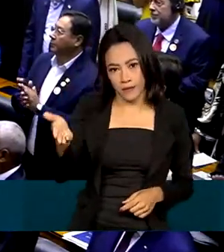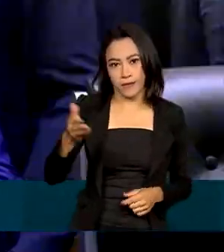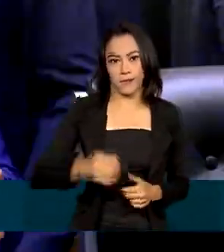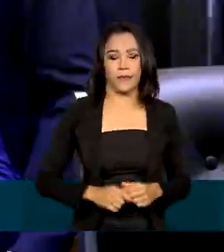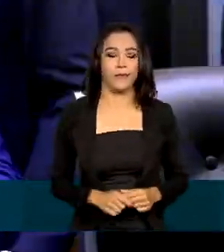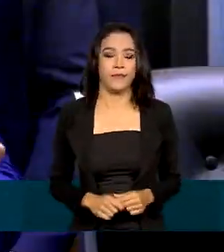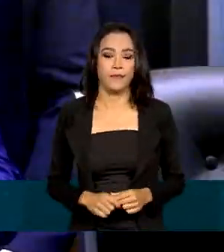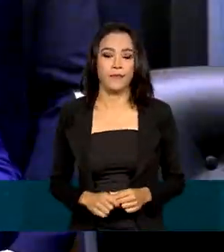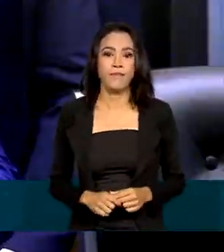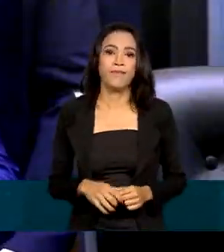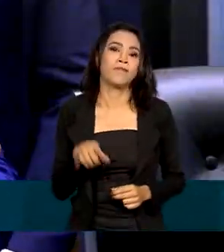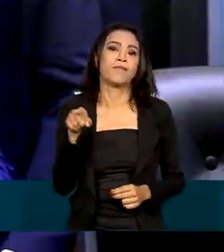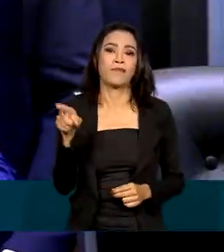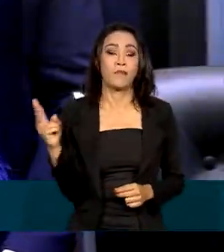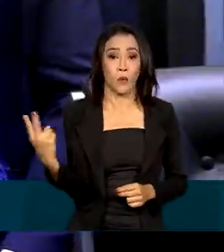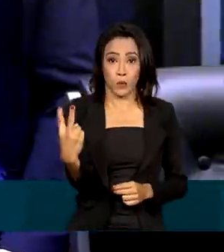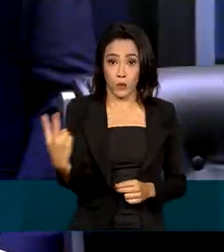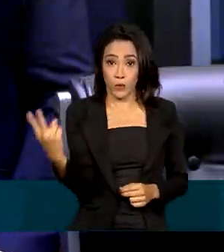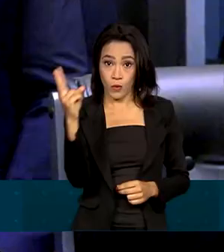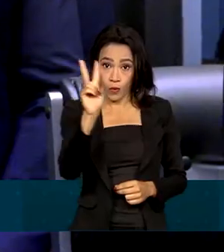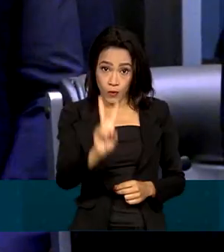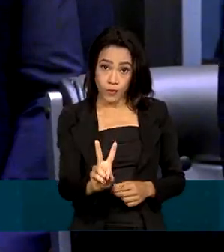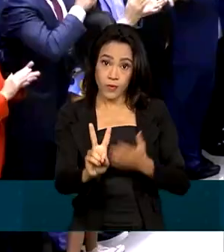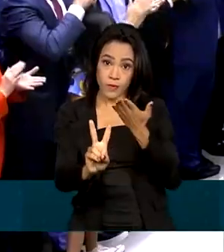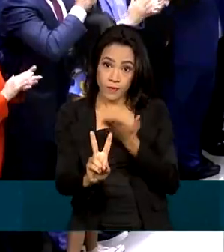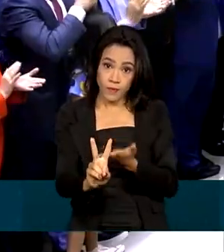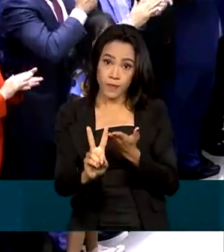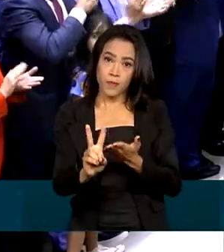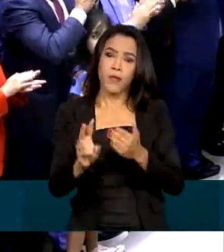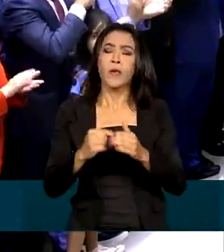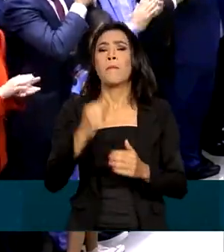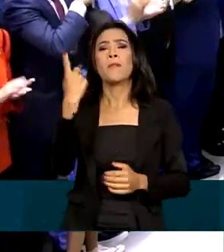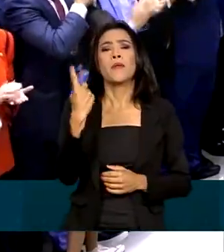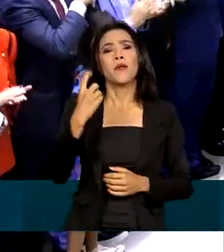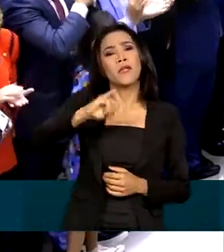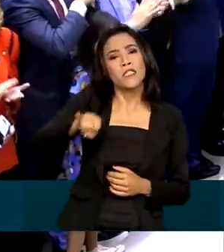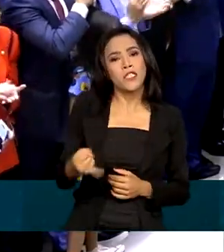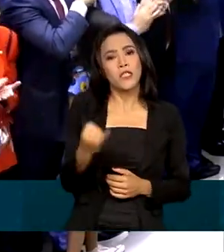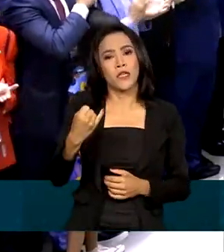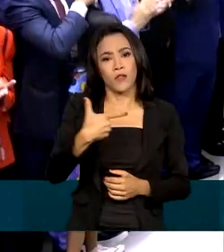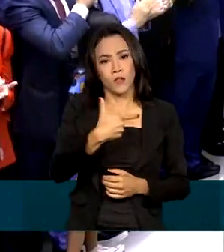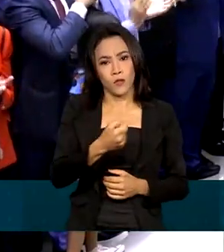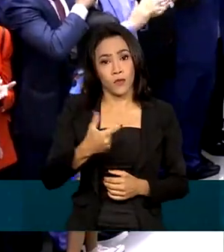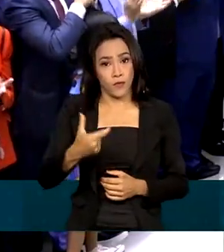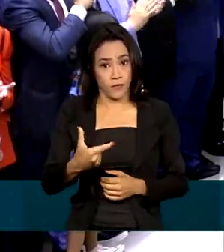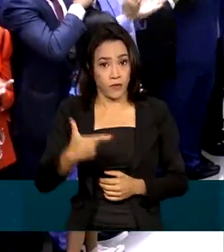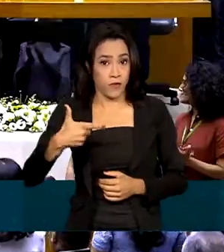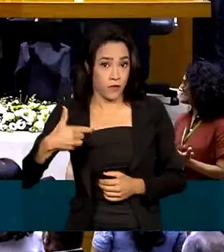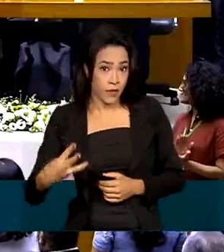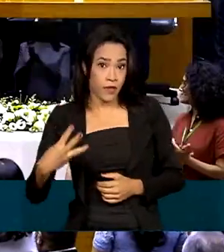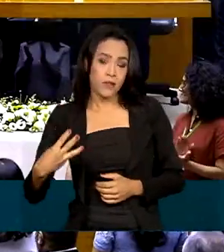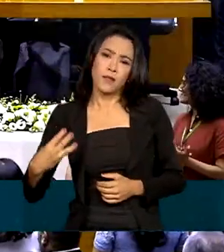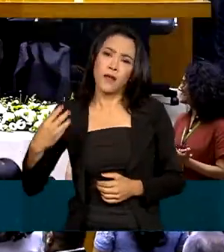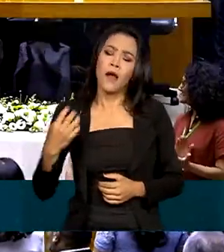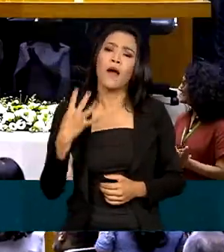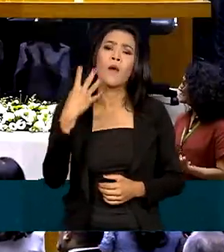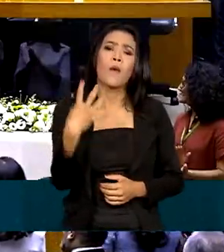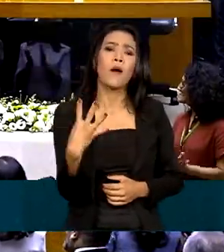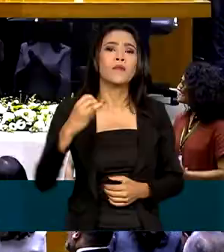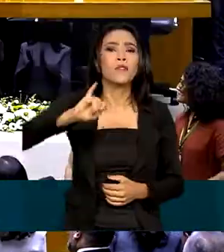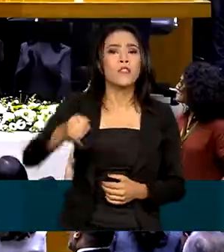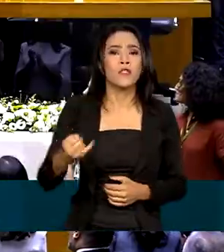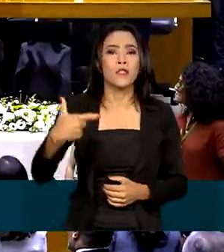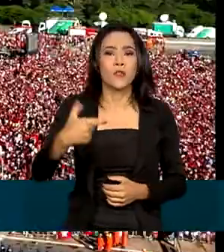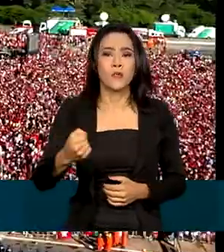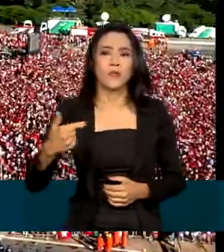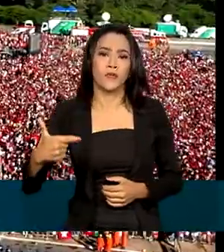Filho, respectivamente, para o período de 1º de janeiro de 2023 a 4 de janeiro